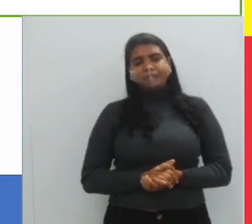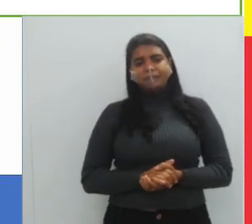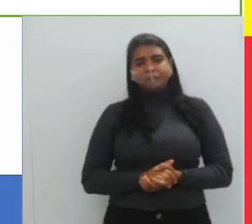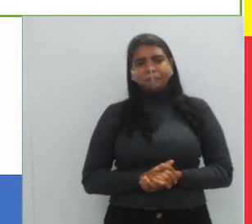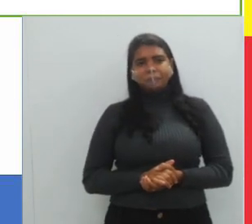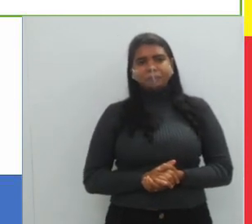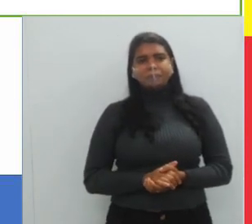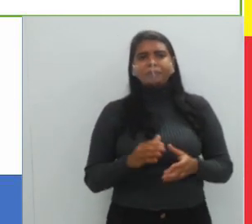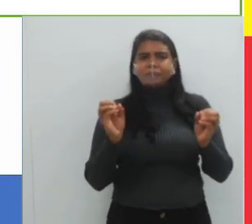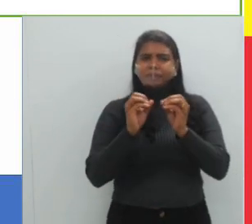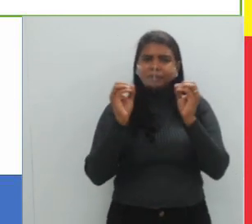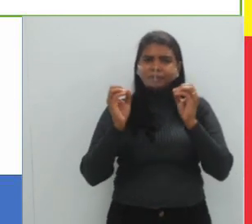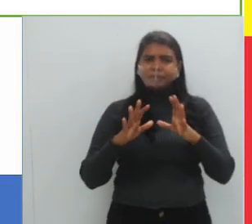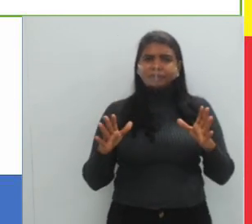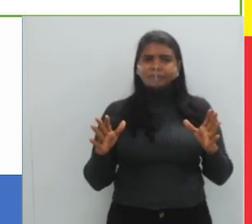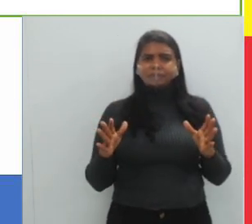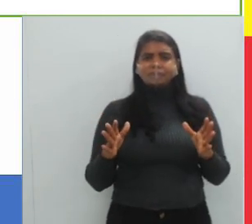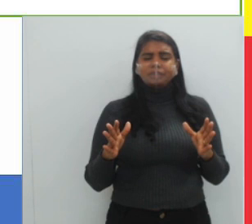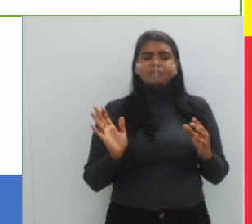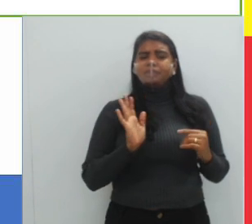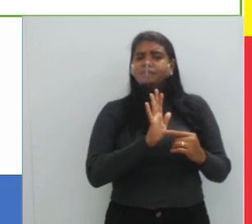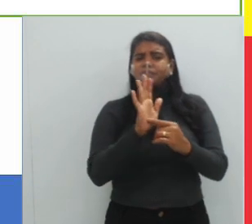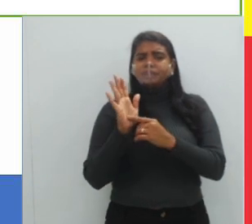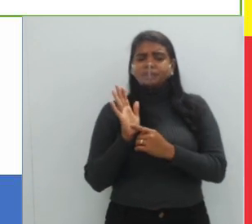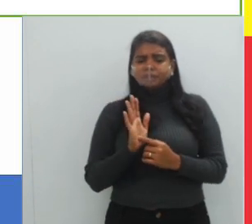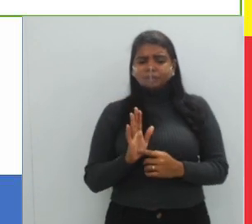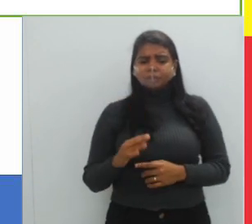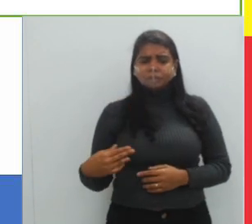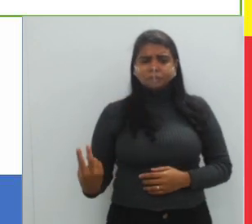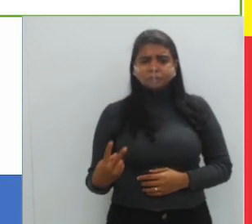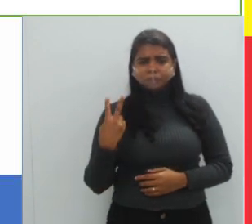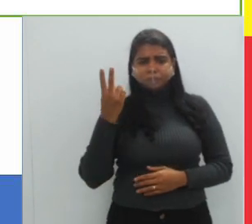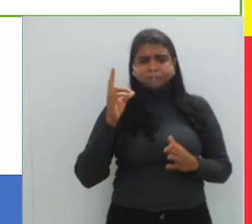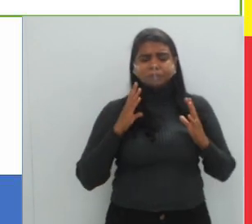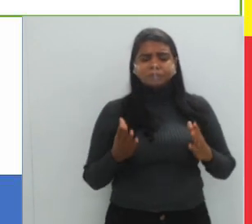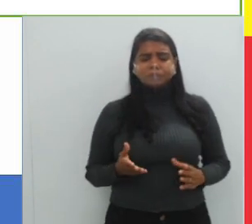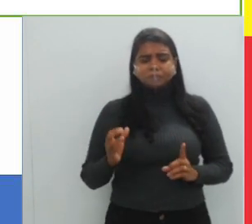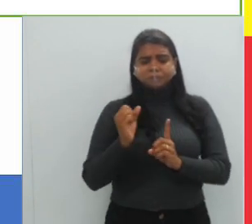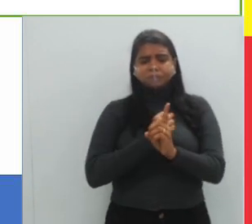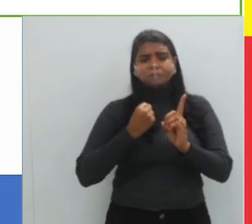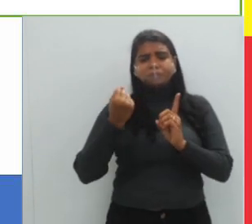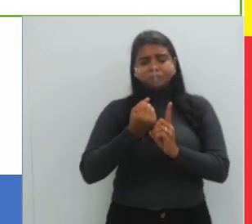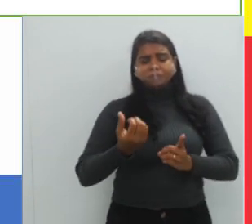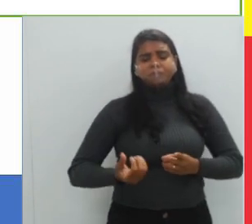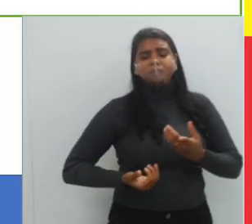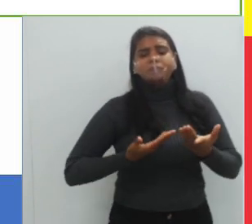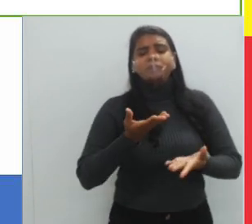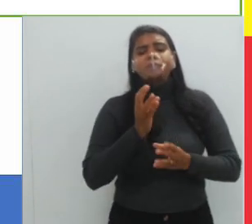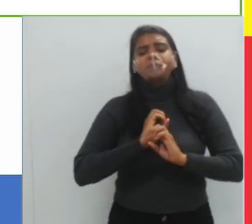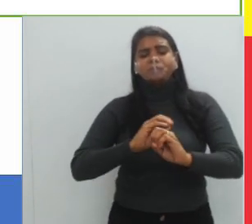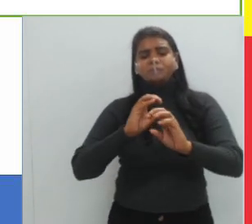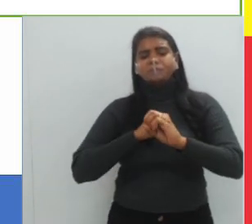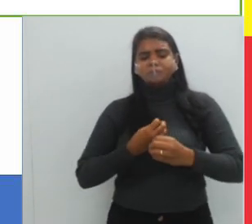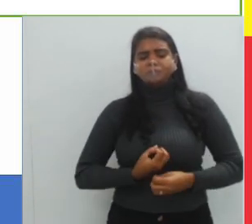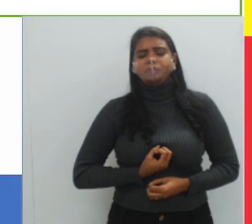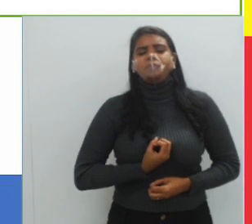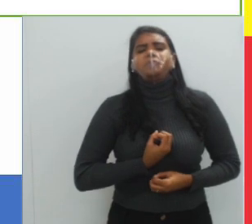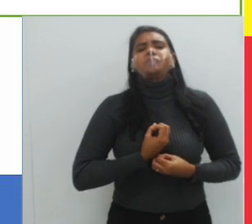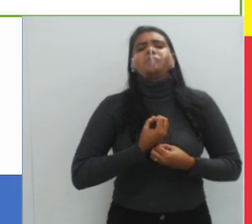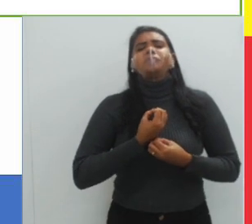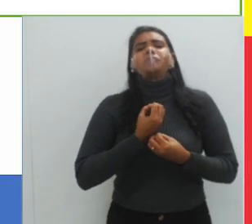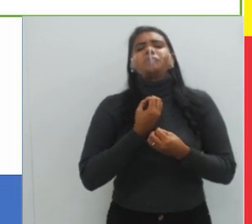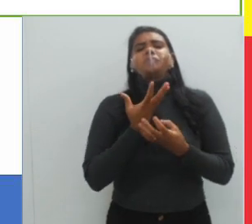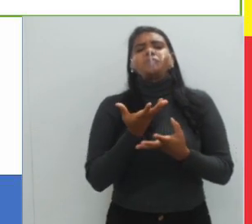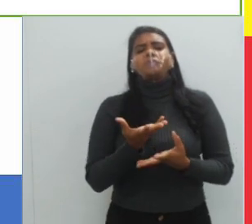os símbolos ajudam a criar um corpo que exprime os valores morais da sociedade, os ensinamentos, criando